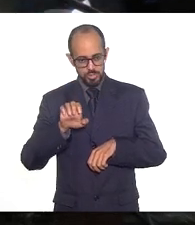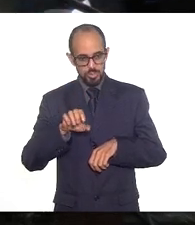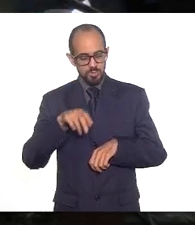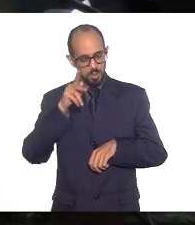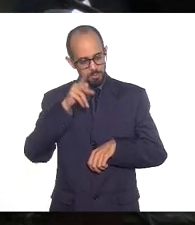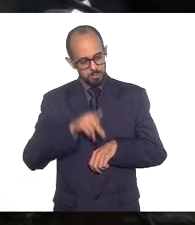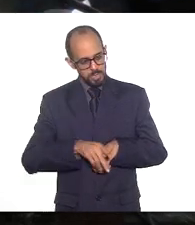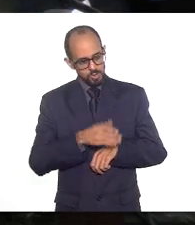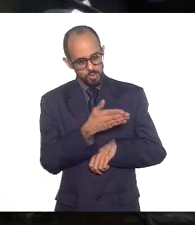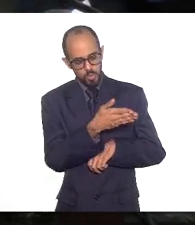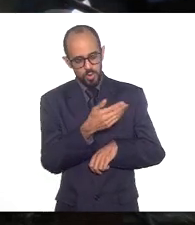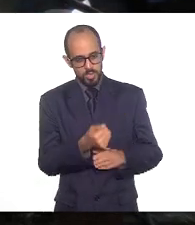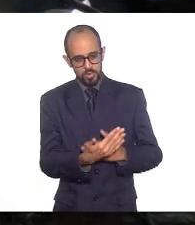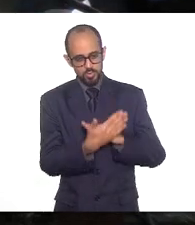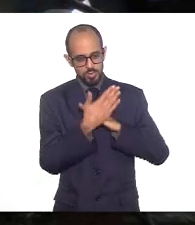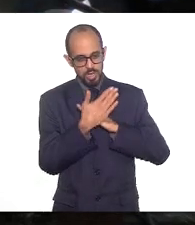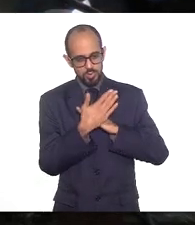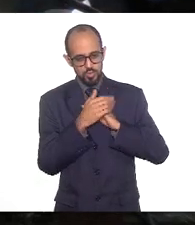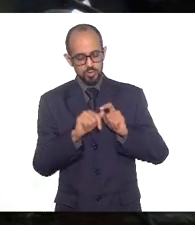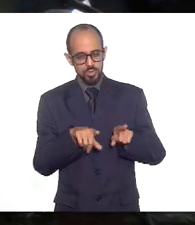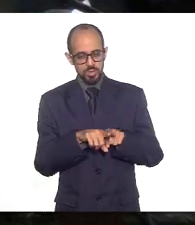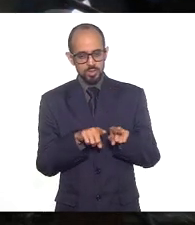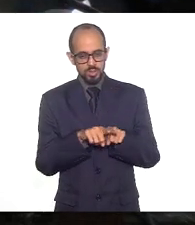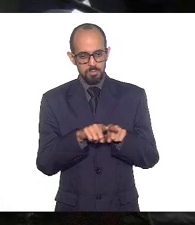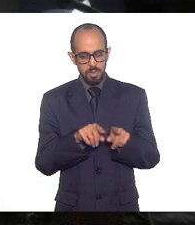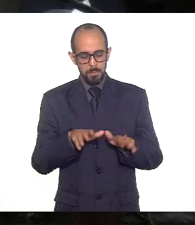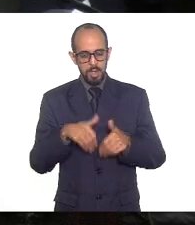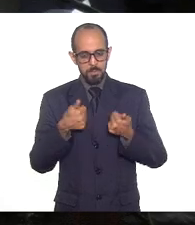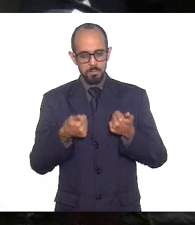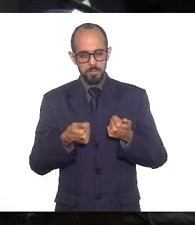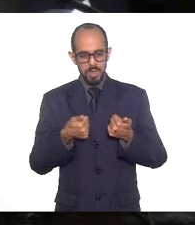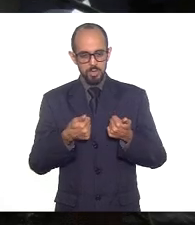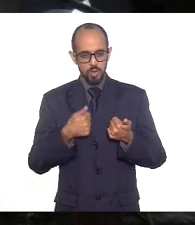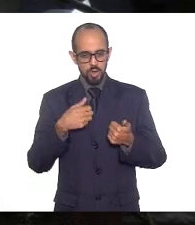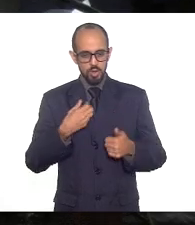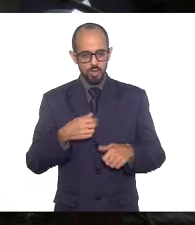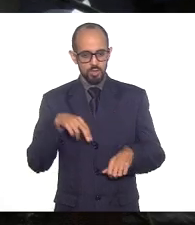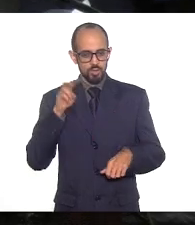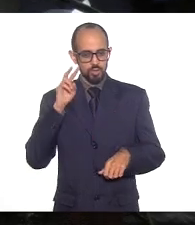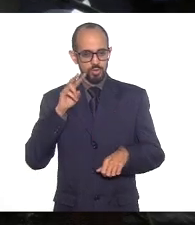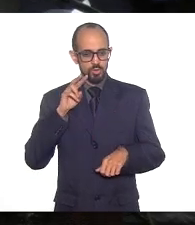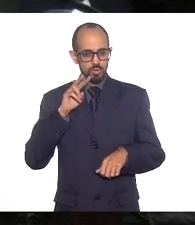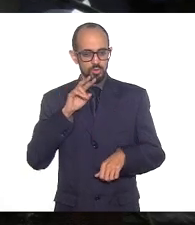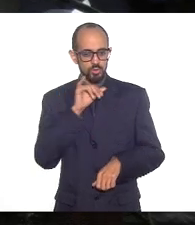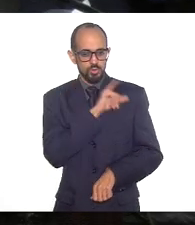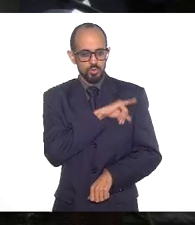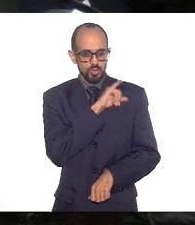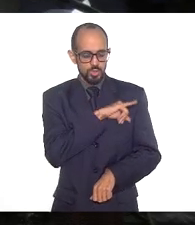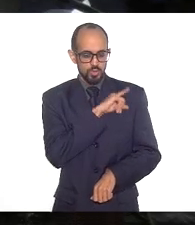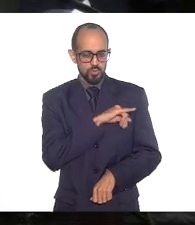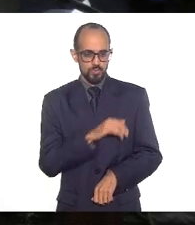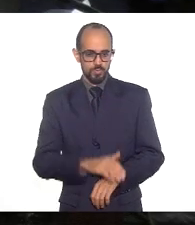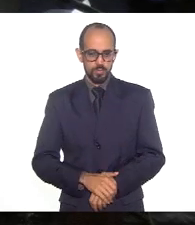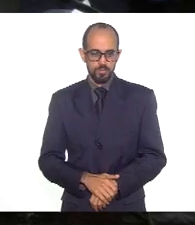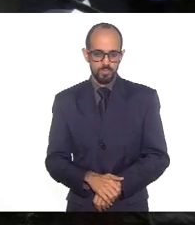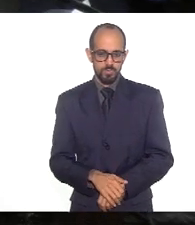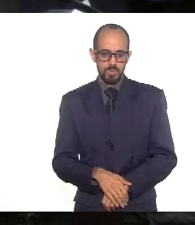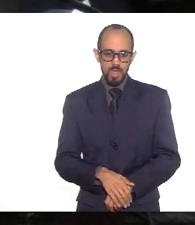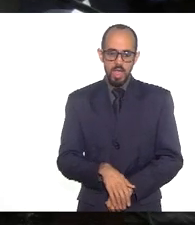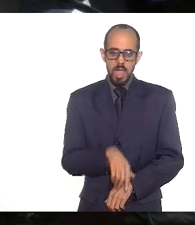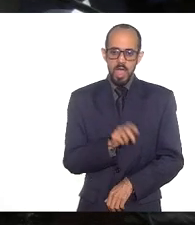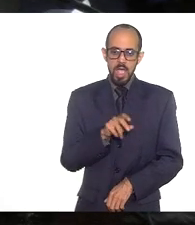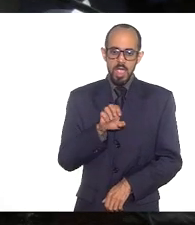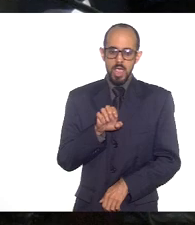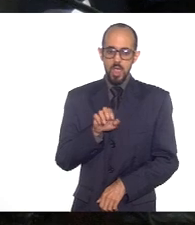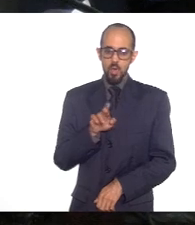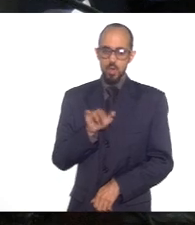que vem contribuindo em muito para o melhor do Estado do Rio de Janeiro a palavra o deputado estadual